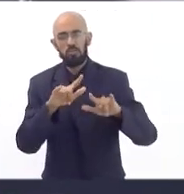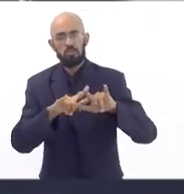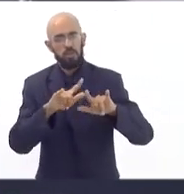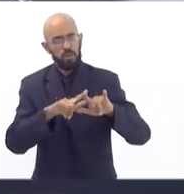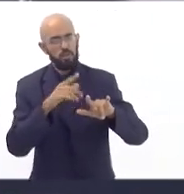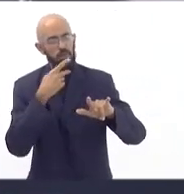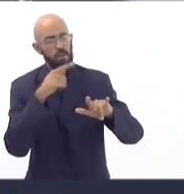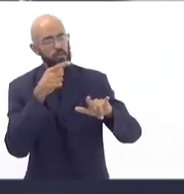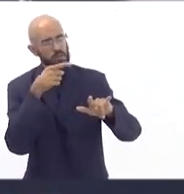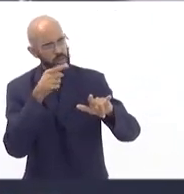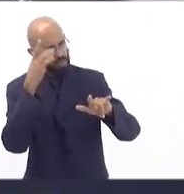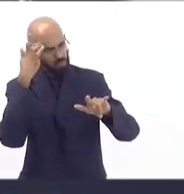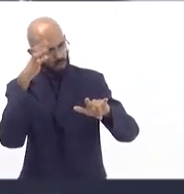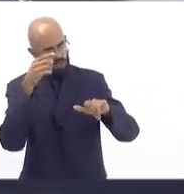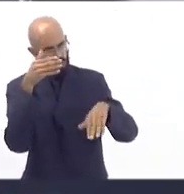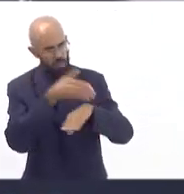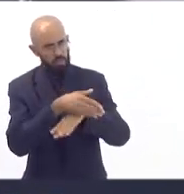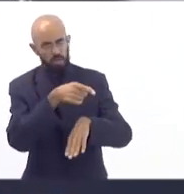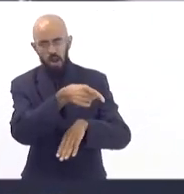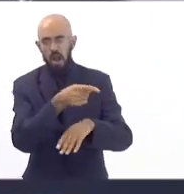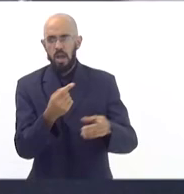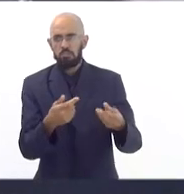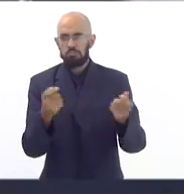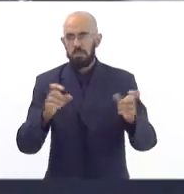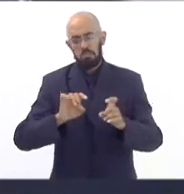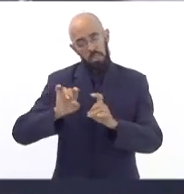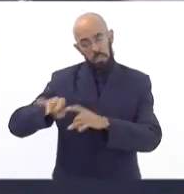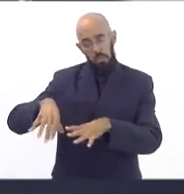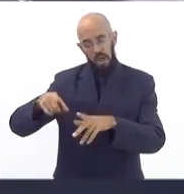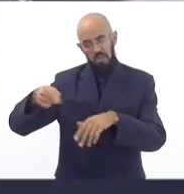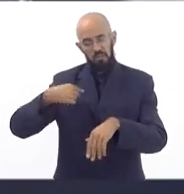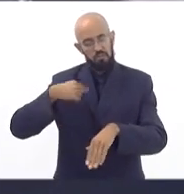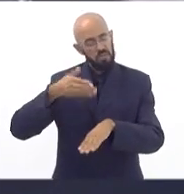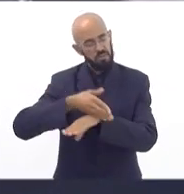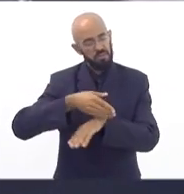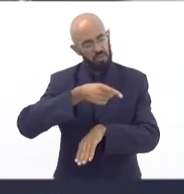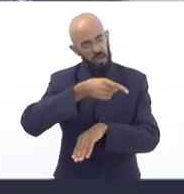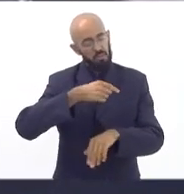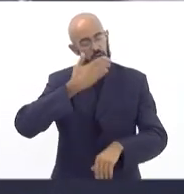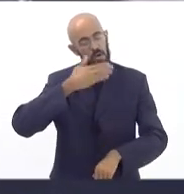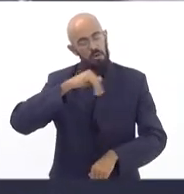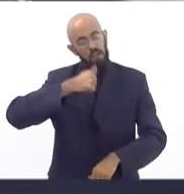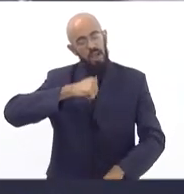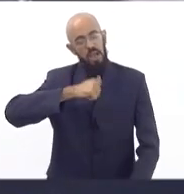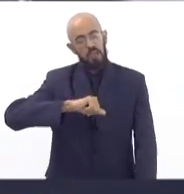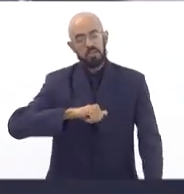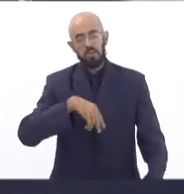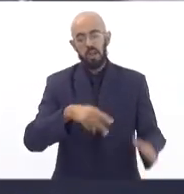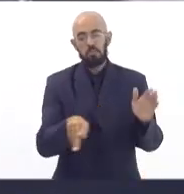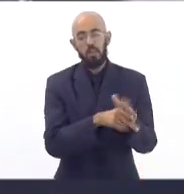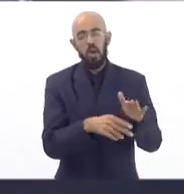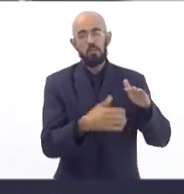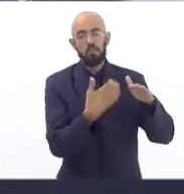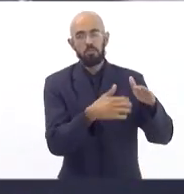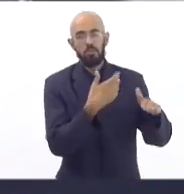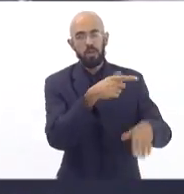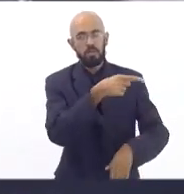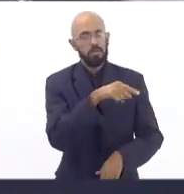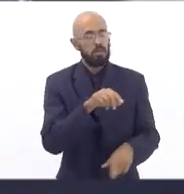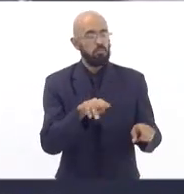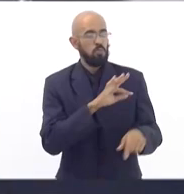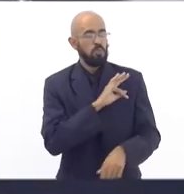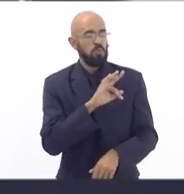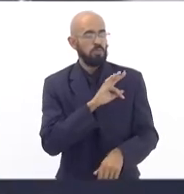achar esse é um terreno fácil para mim as trevas abandonado ele não queria saber qual é efetivamente mais essa motor dele e no batalhão Ferroviário sobre esses itens